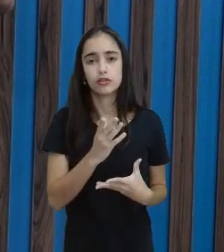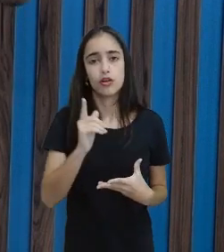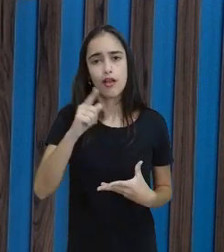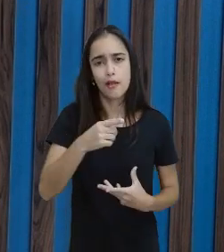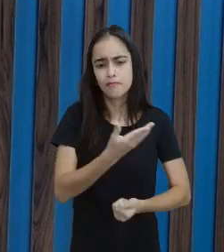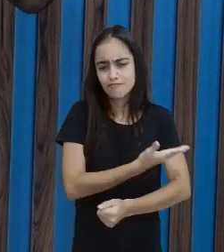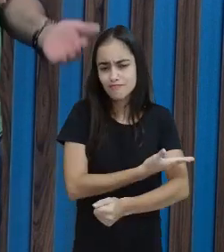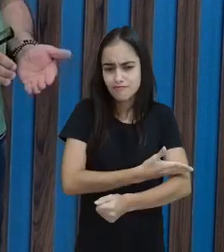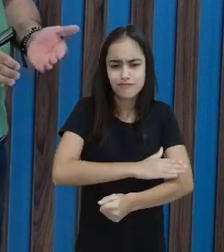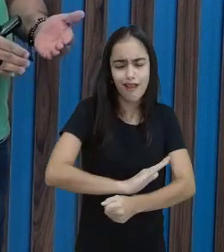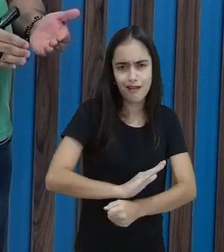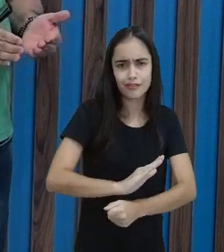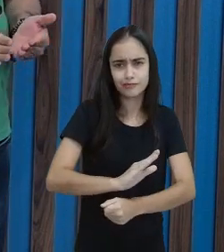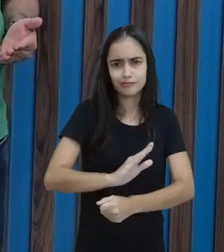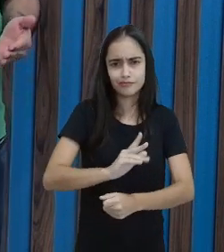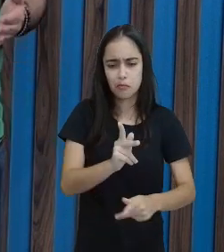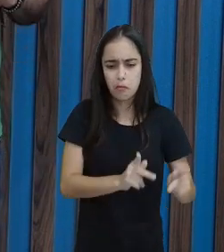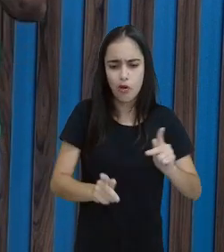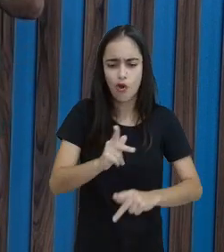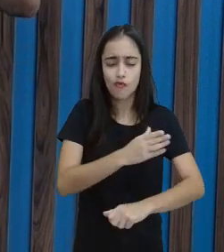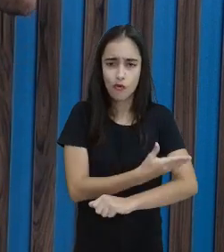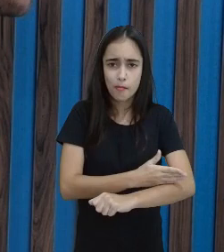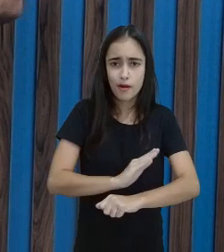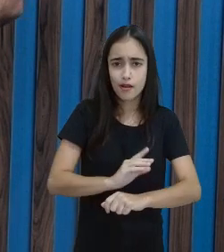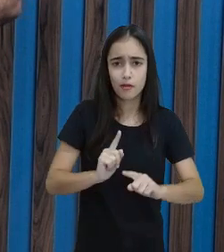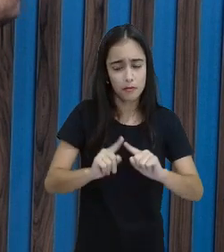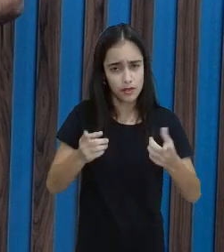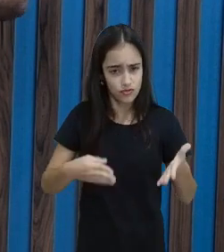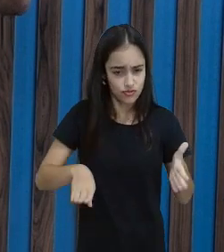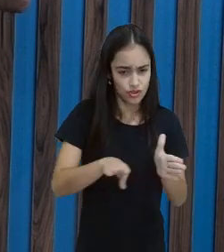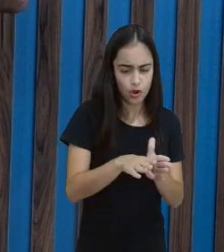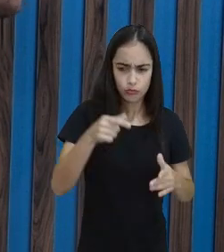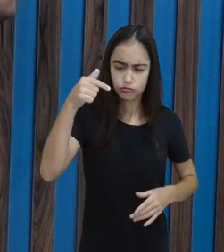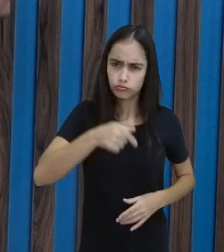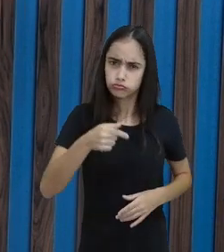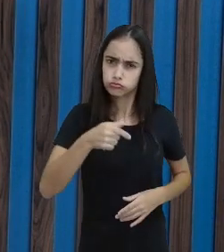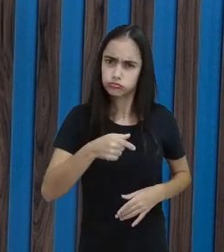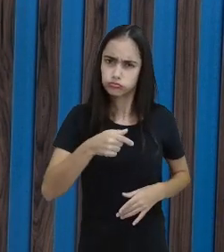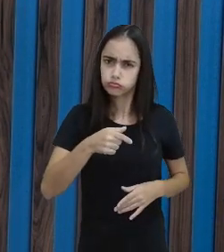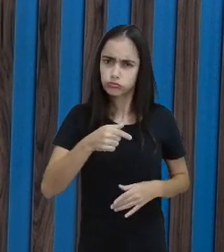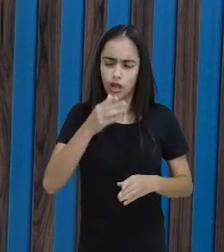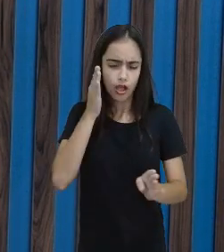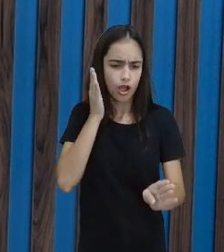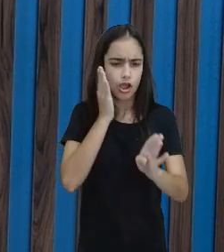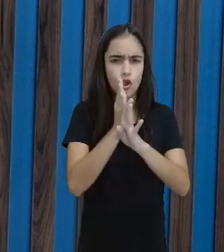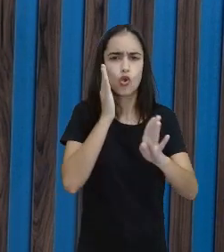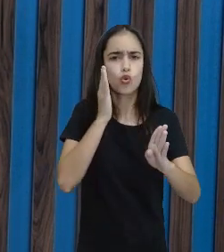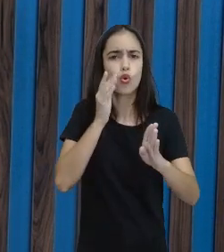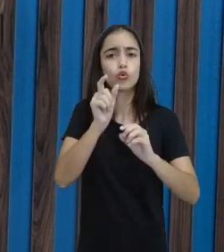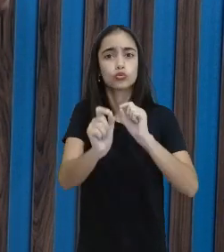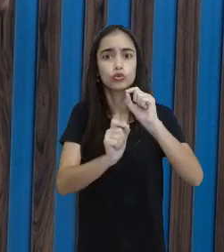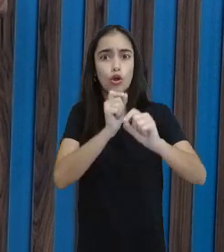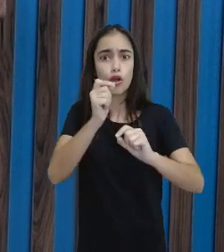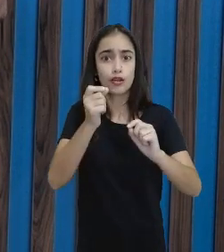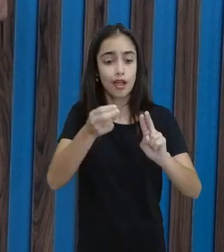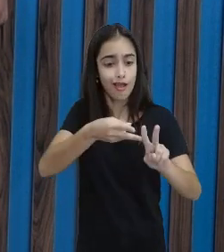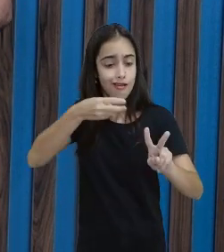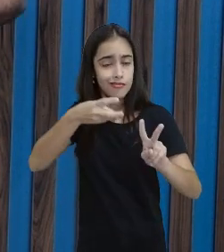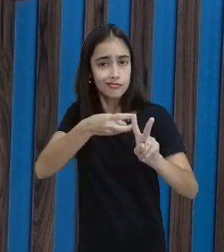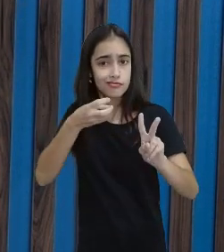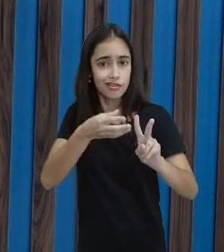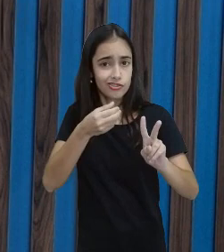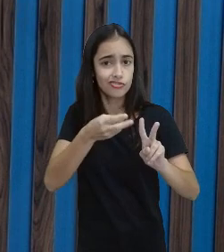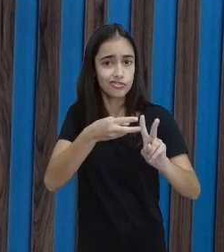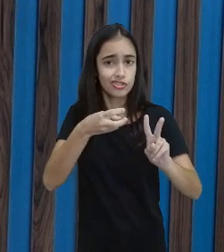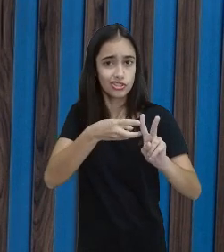portugueses, que quando chegaram aqui eles se depararam com os povos originários, né, as tribos indígenas que aqui já existiam,